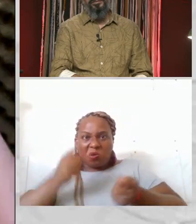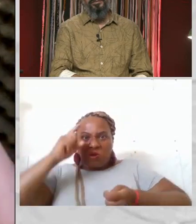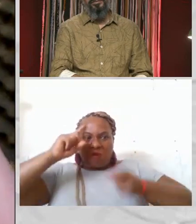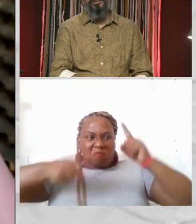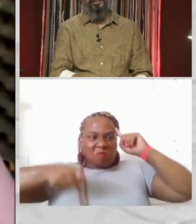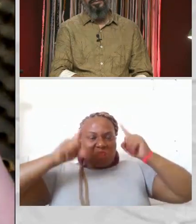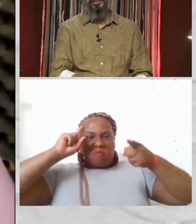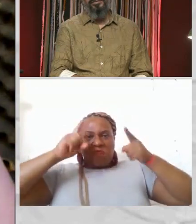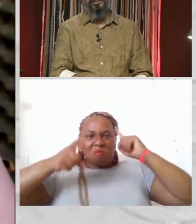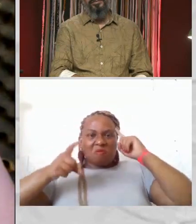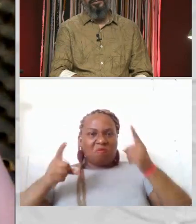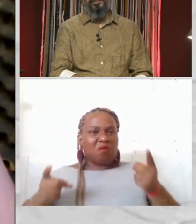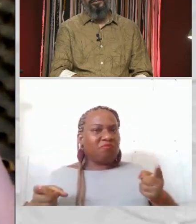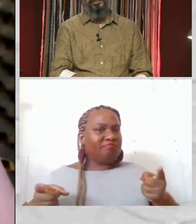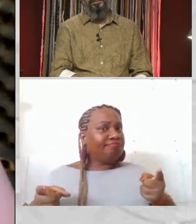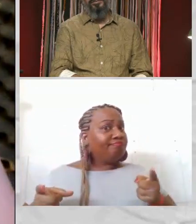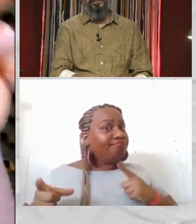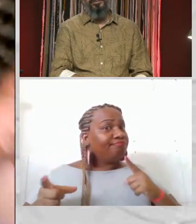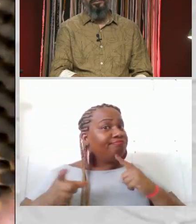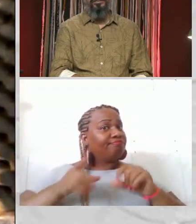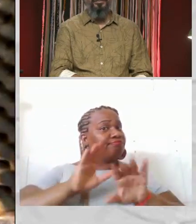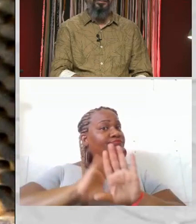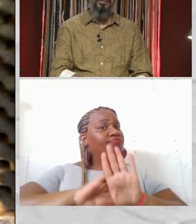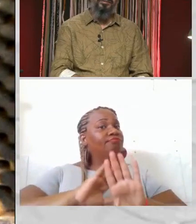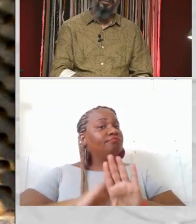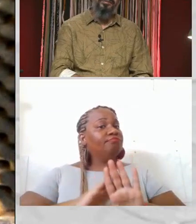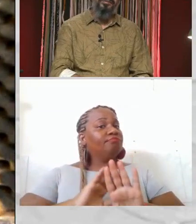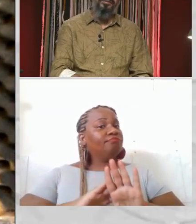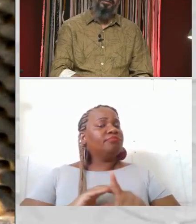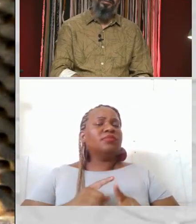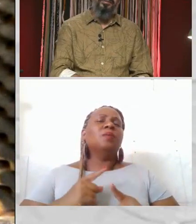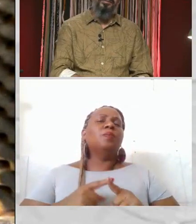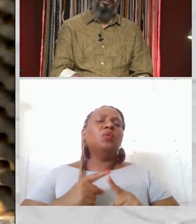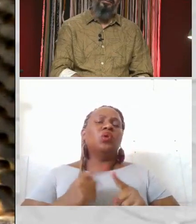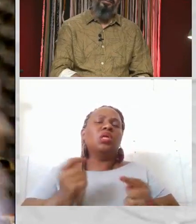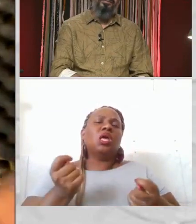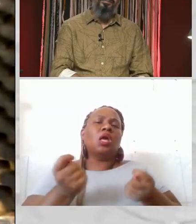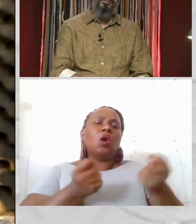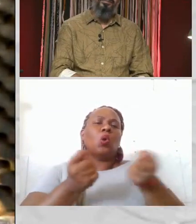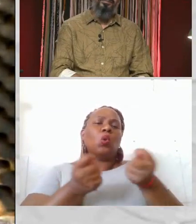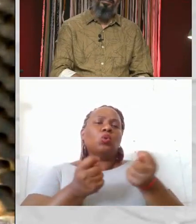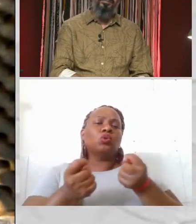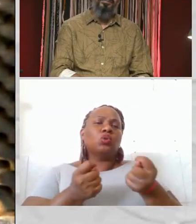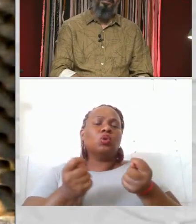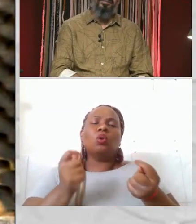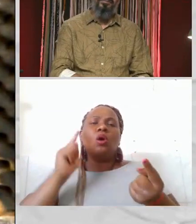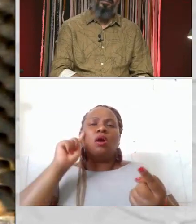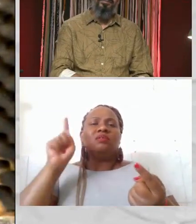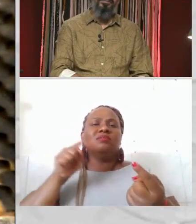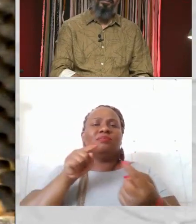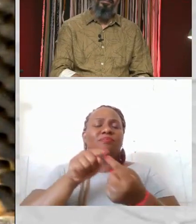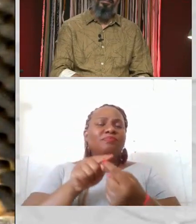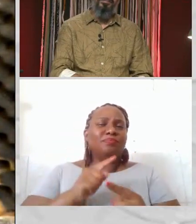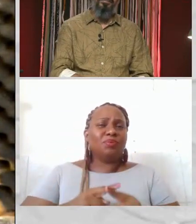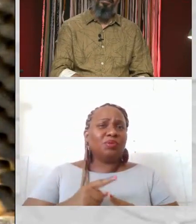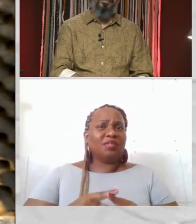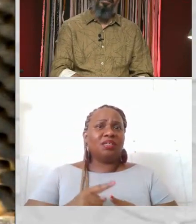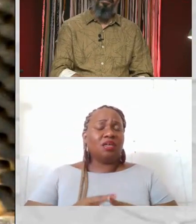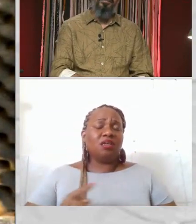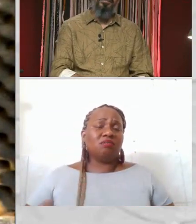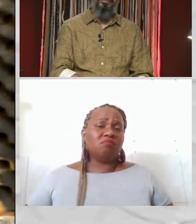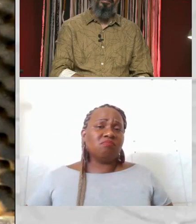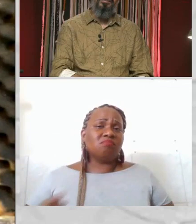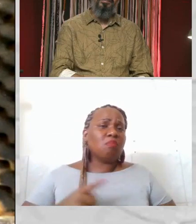sempre tem uma, né, entre aspas, por que esse controle? Qual é o objetivo? O porquê disso, o porquê